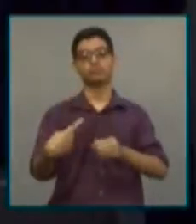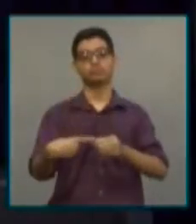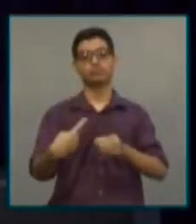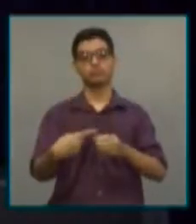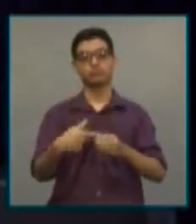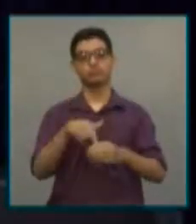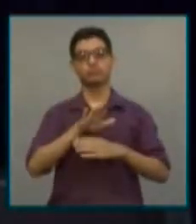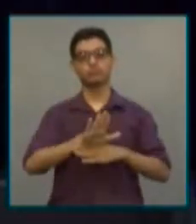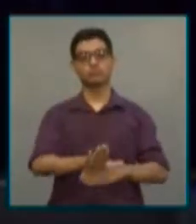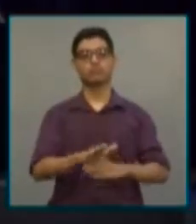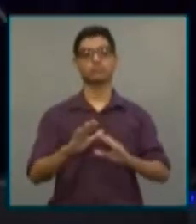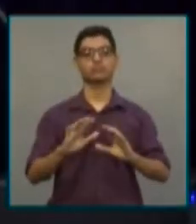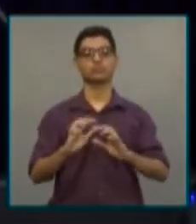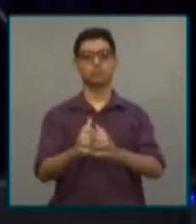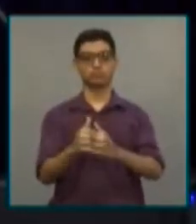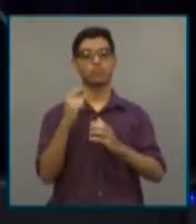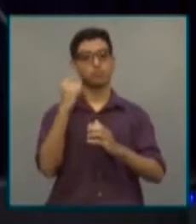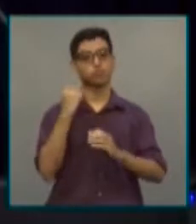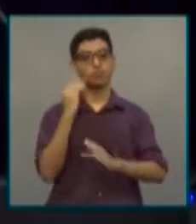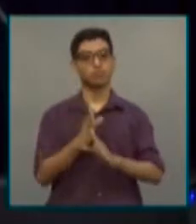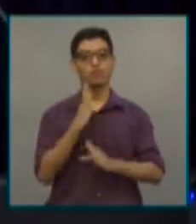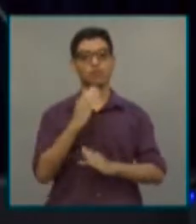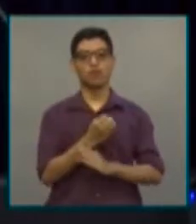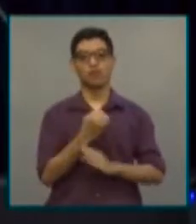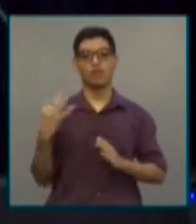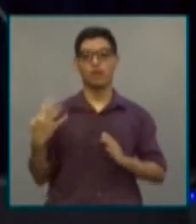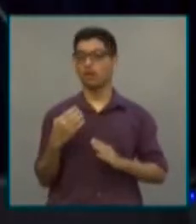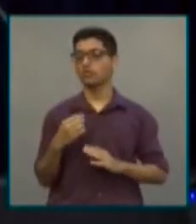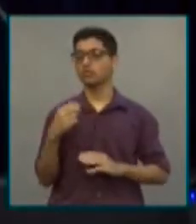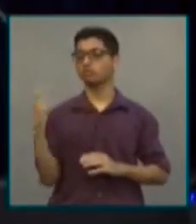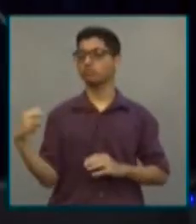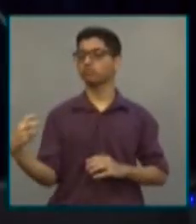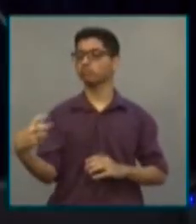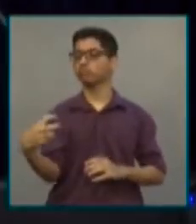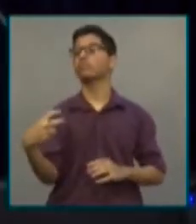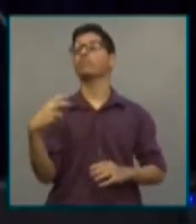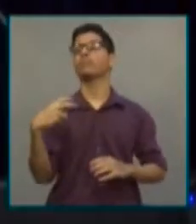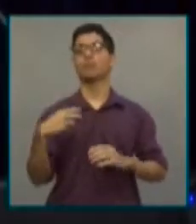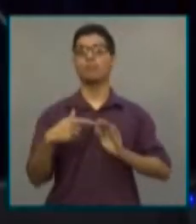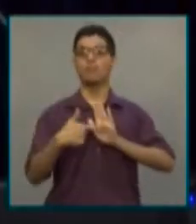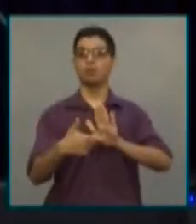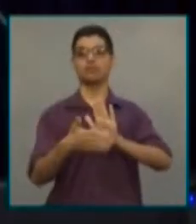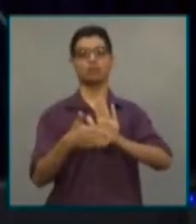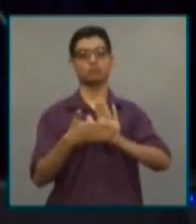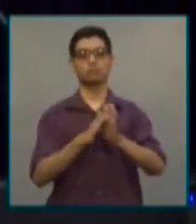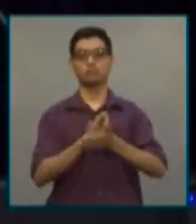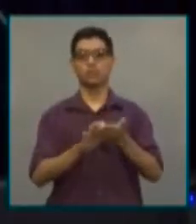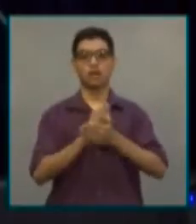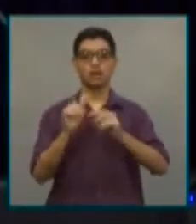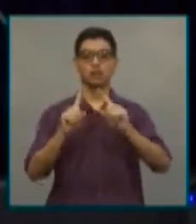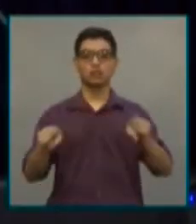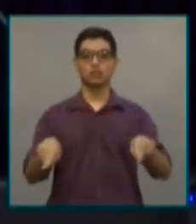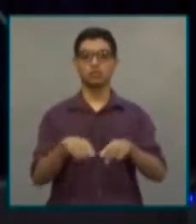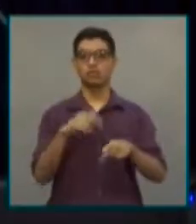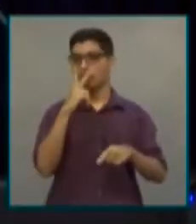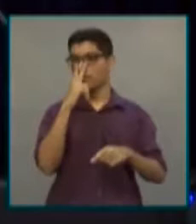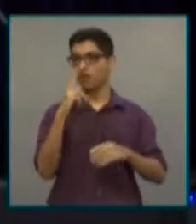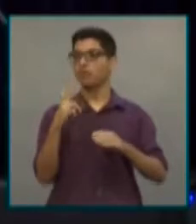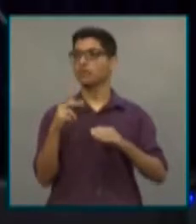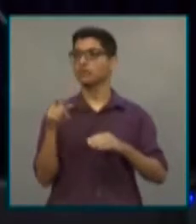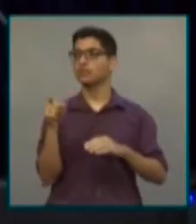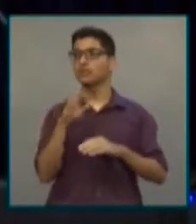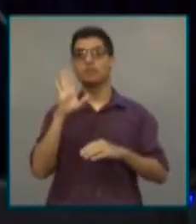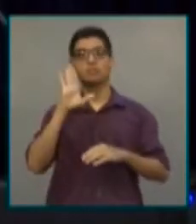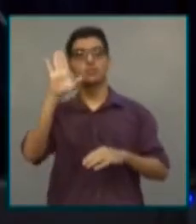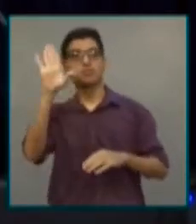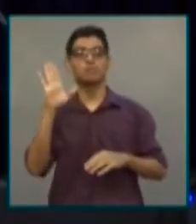muitos que se apresentam aqui não apresentaram projetos e propostas. Apresentaram até desconhecimento dos próprios provimentos